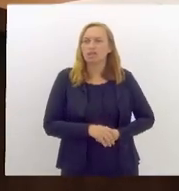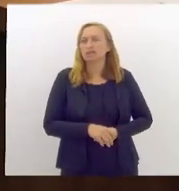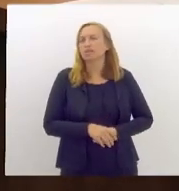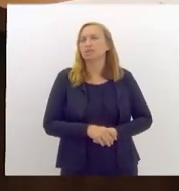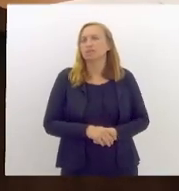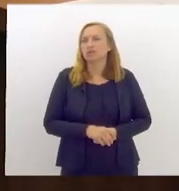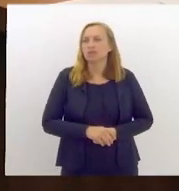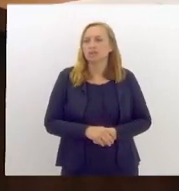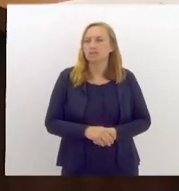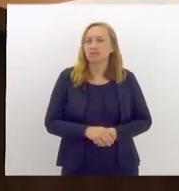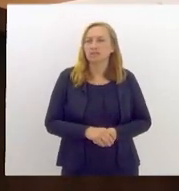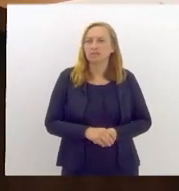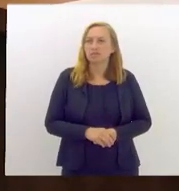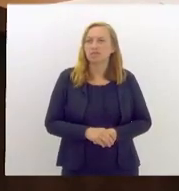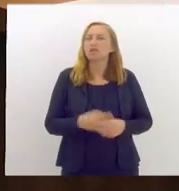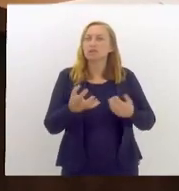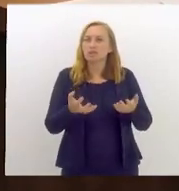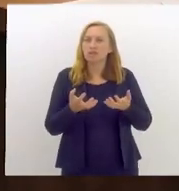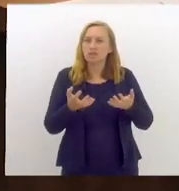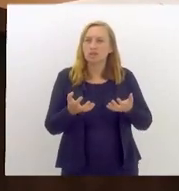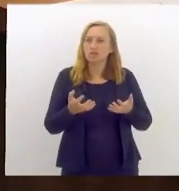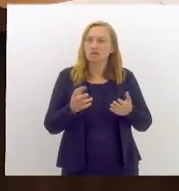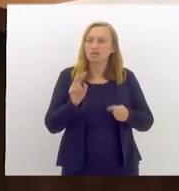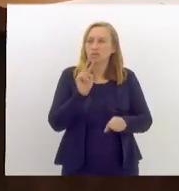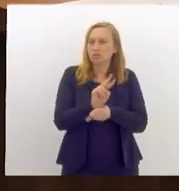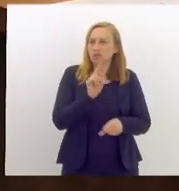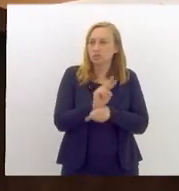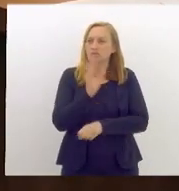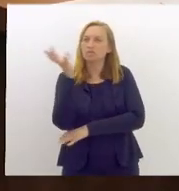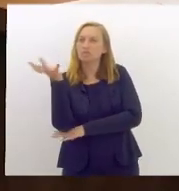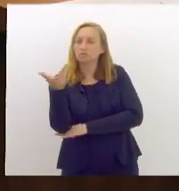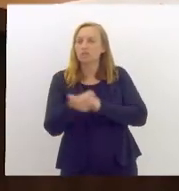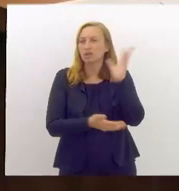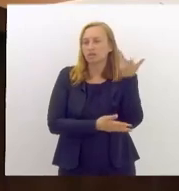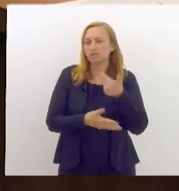Espigão do Lula nós queremos a área de Proteção Ambiental